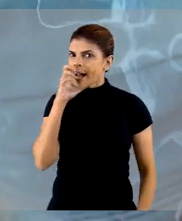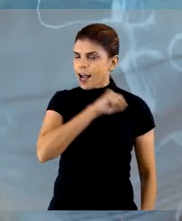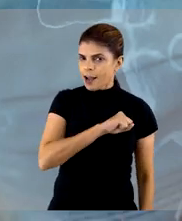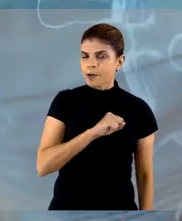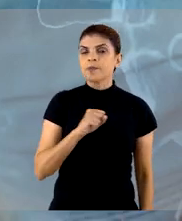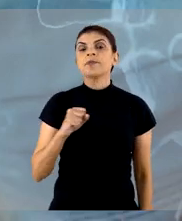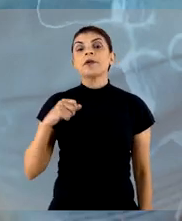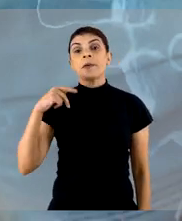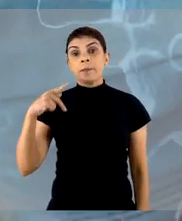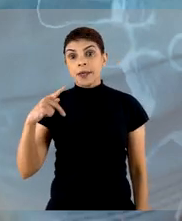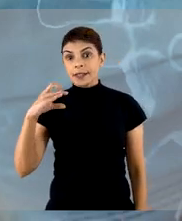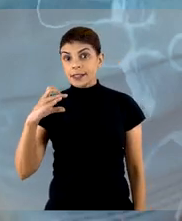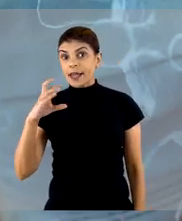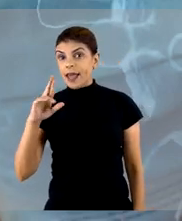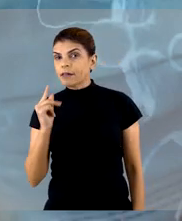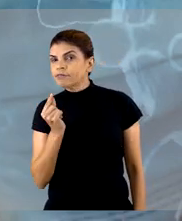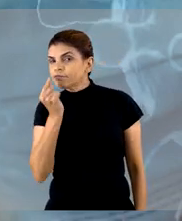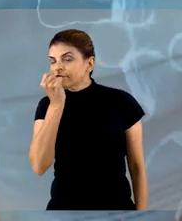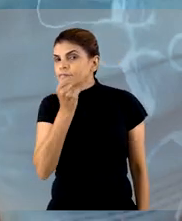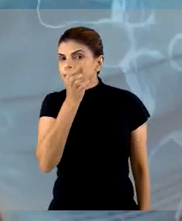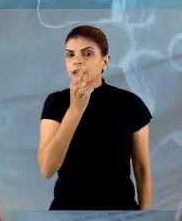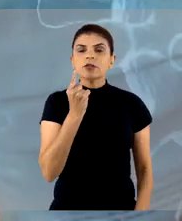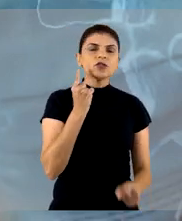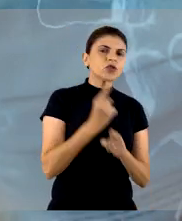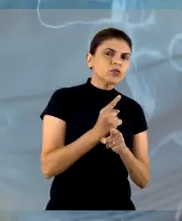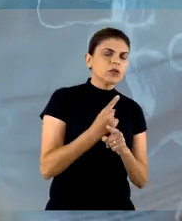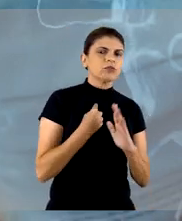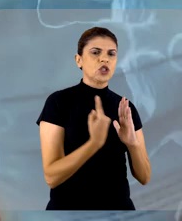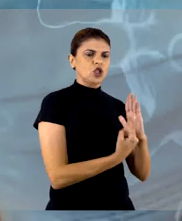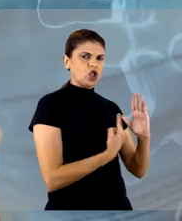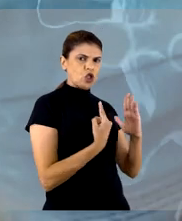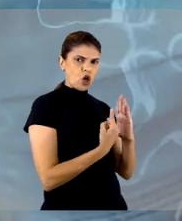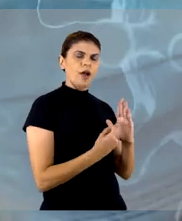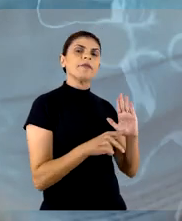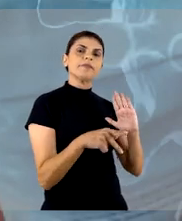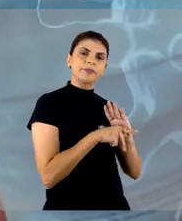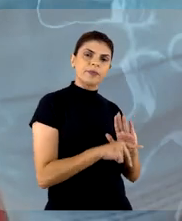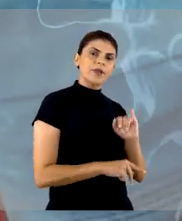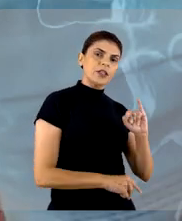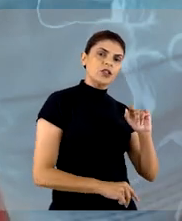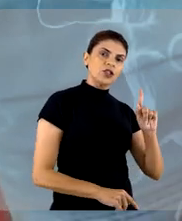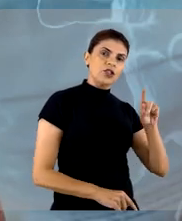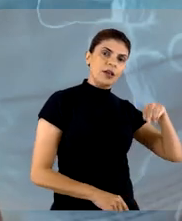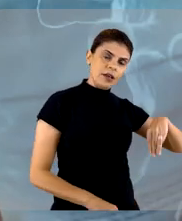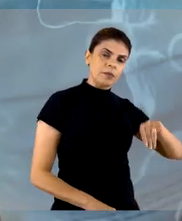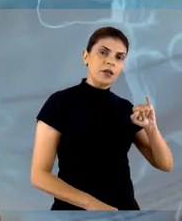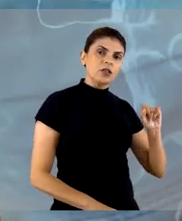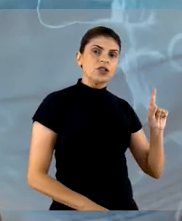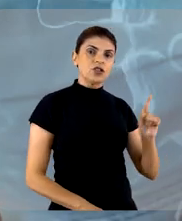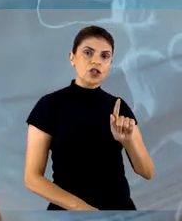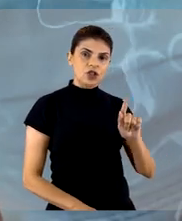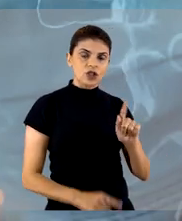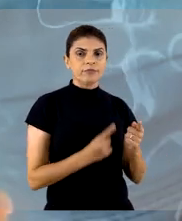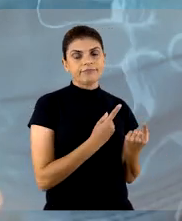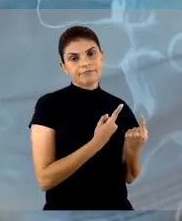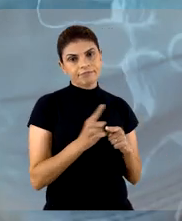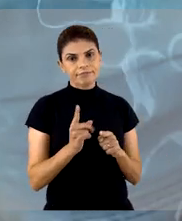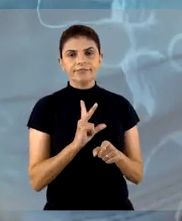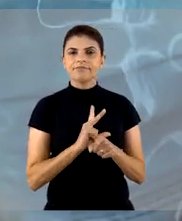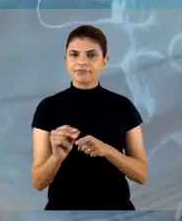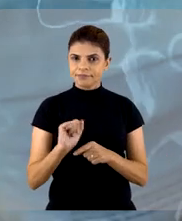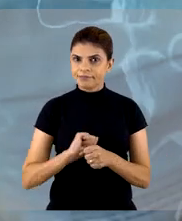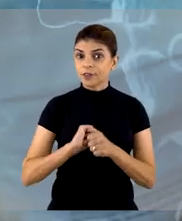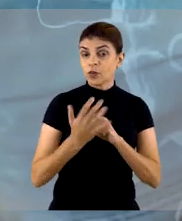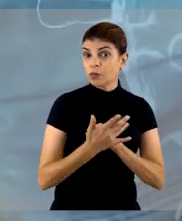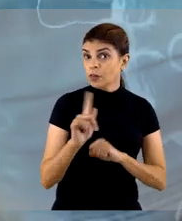rápido por imunocromatografia que detecte isoladamente o IgM e o IgG contra o novo